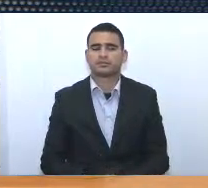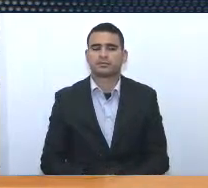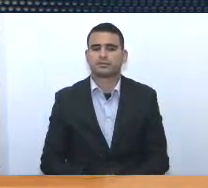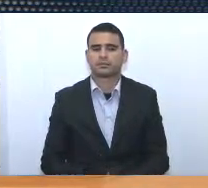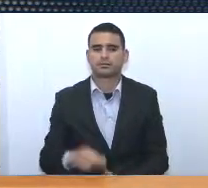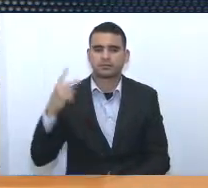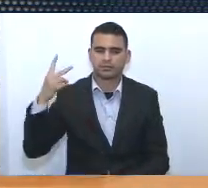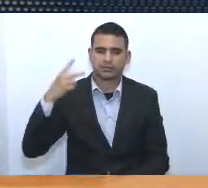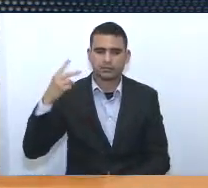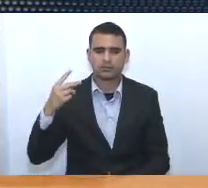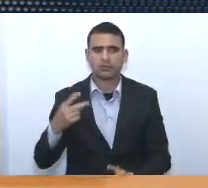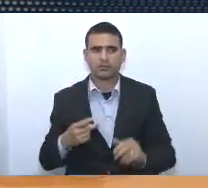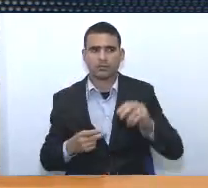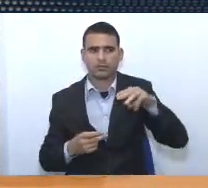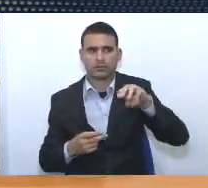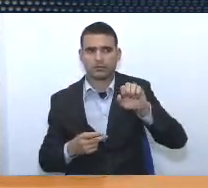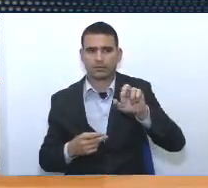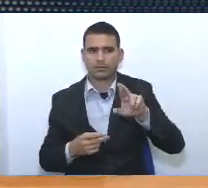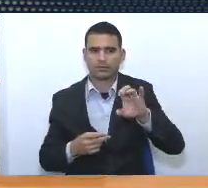Vereador Marcelo Seminaldo,